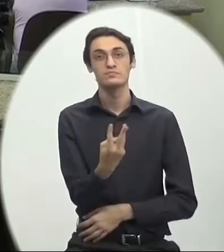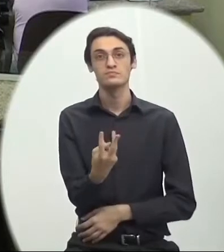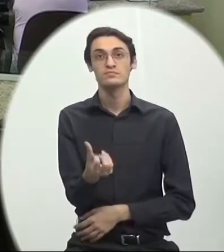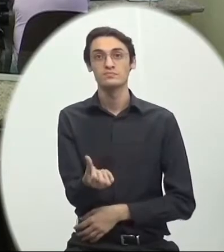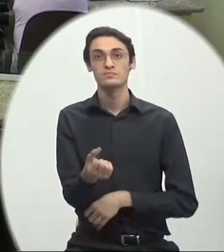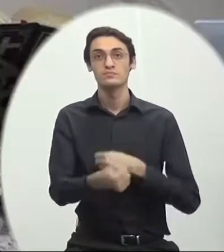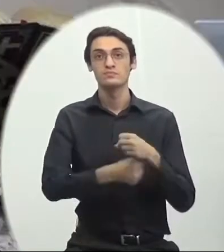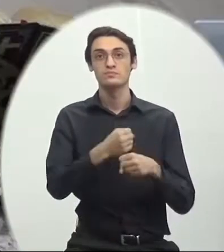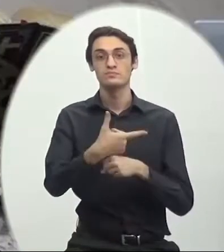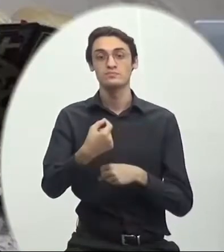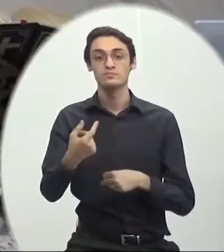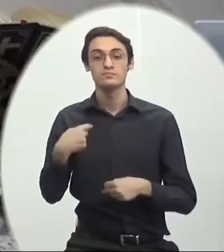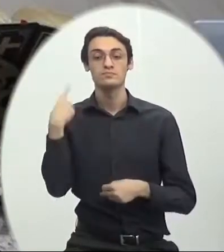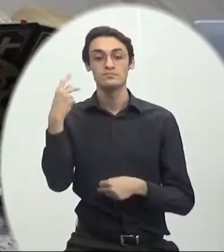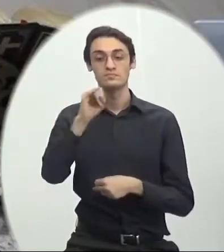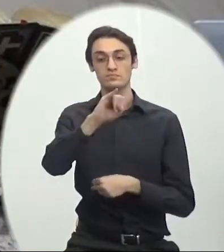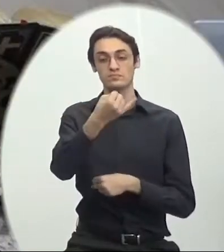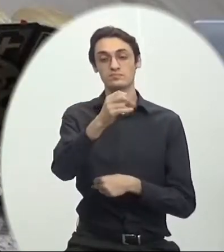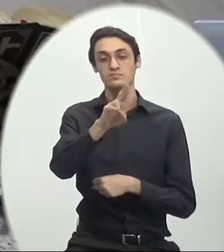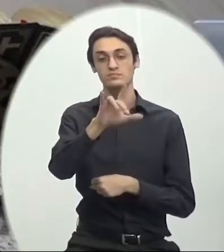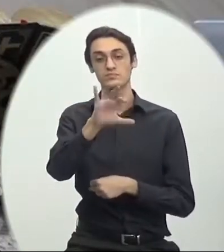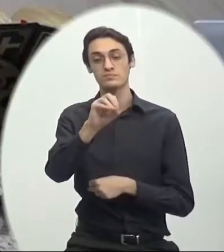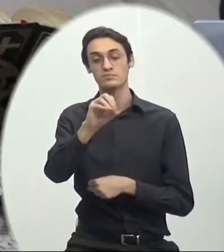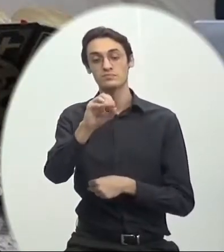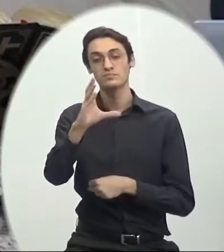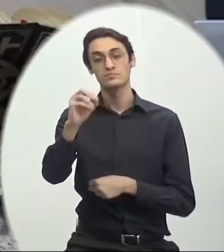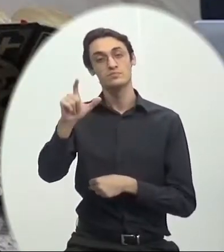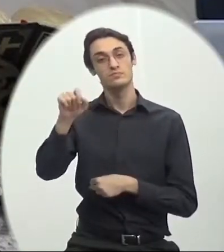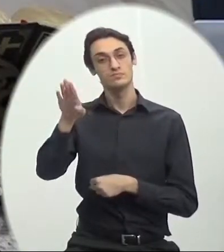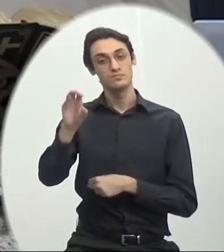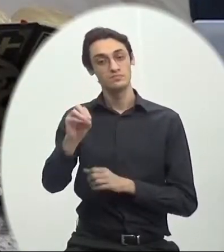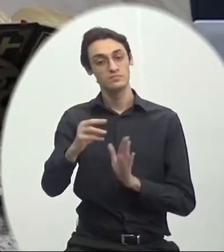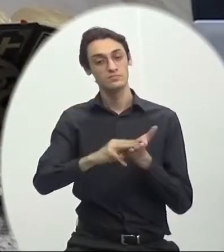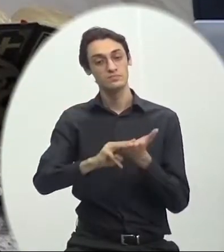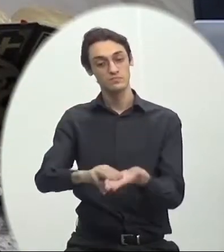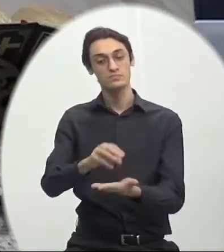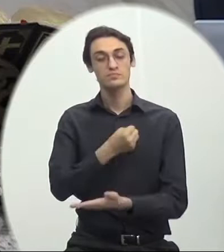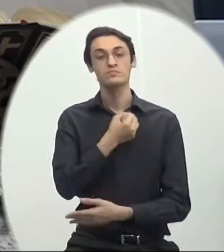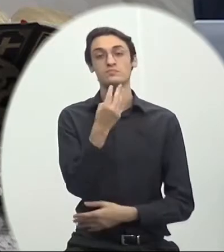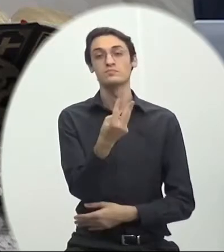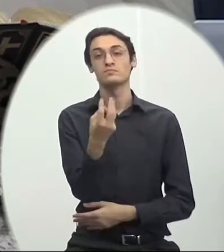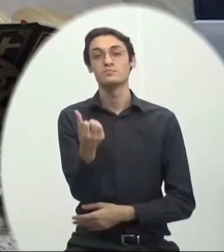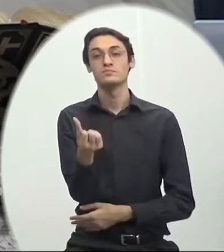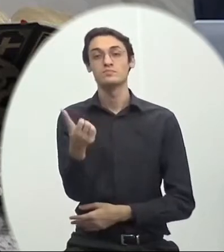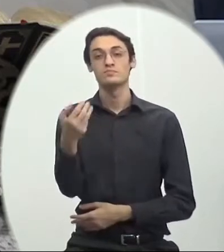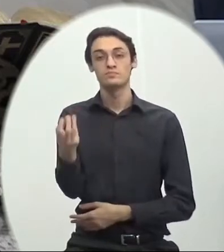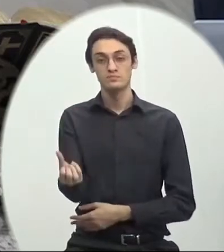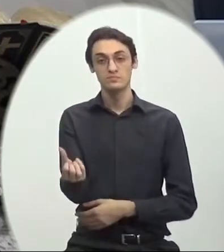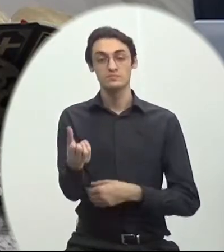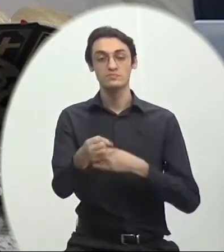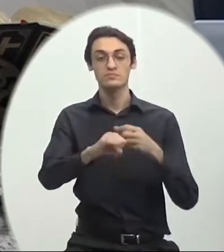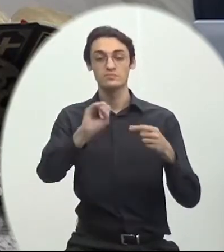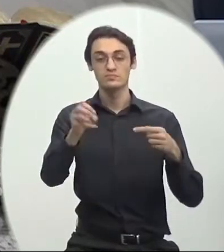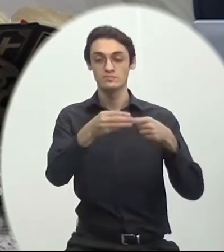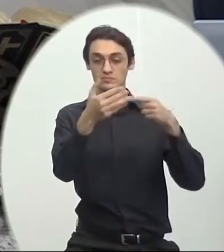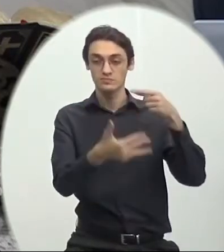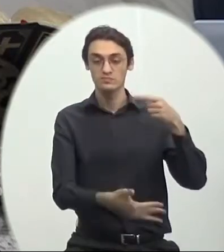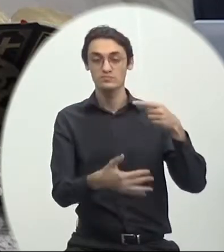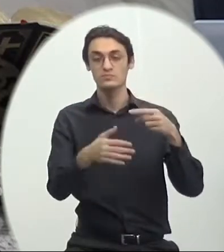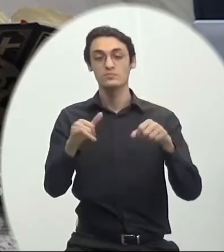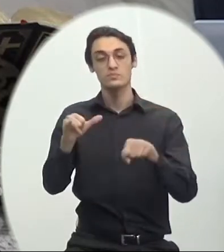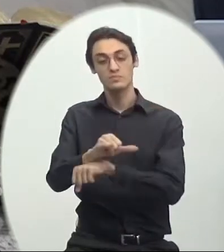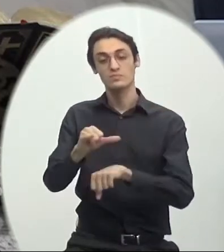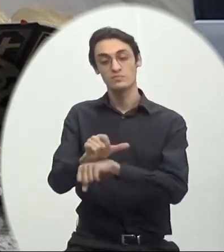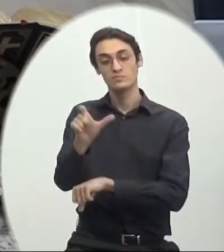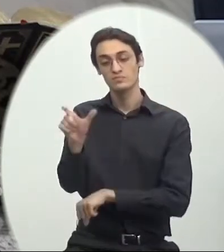434 a 436/2020, de autoria do vereador Júlio César Colombo. Memorando número 366/2020, justificando a ausência do vereador